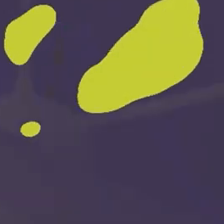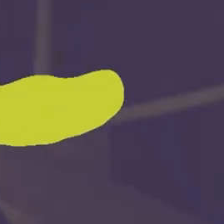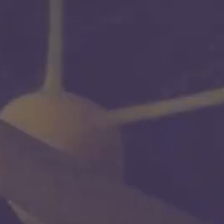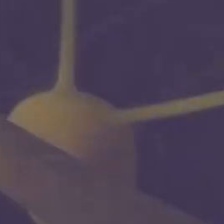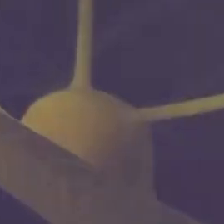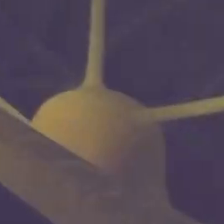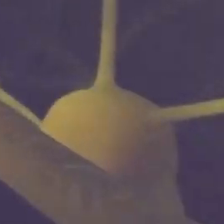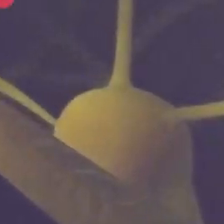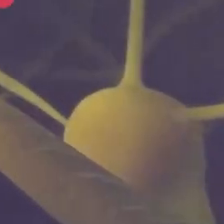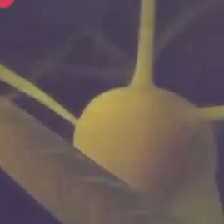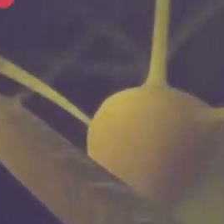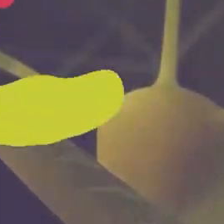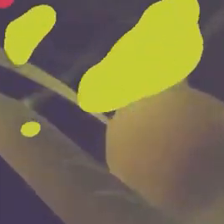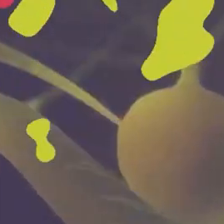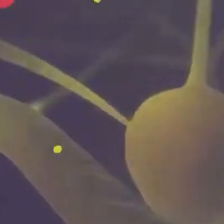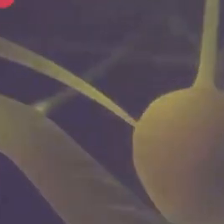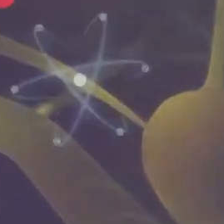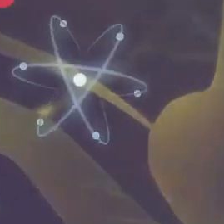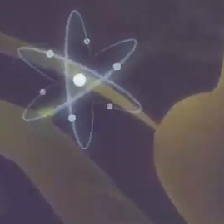Música